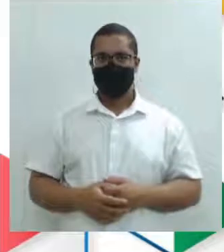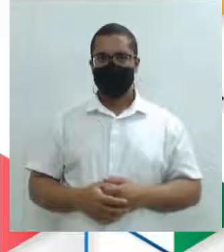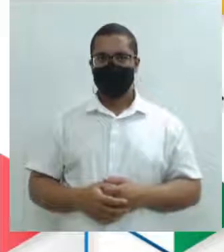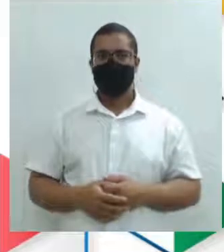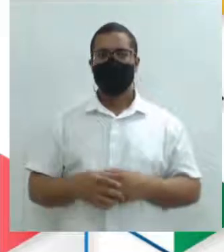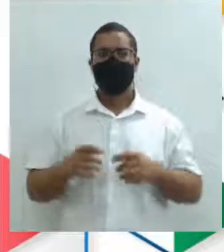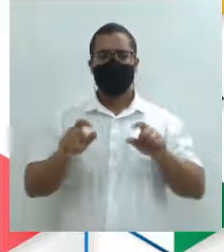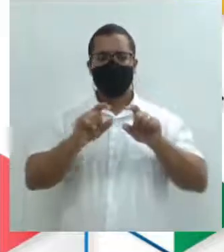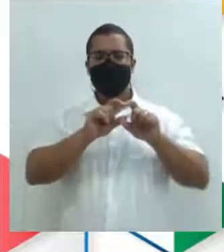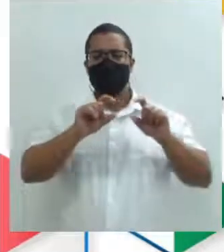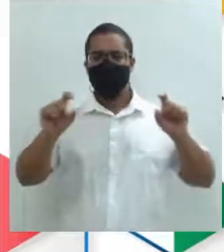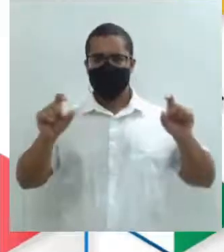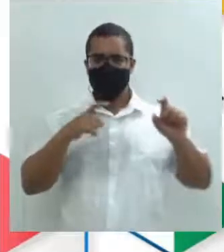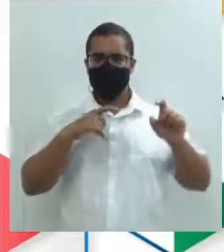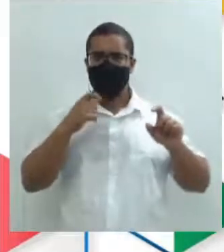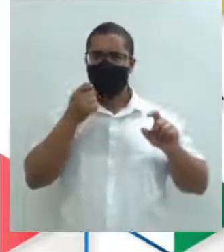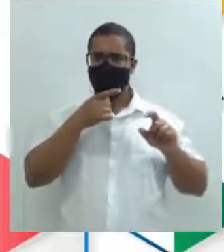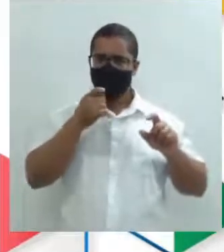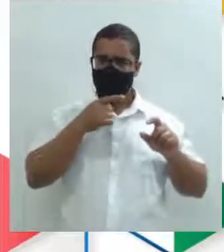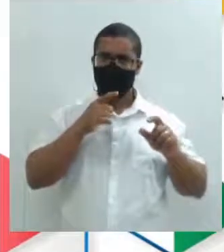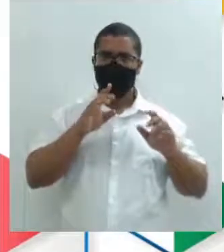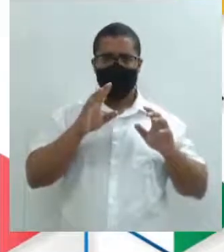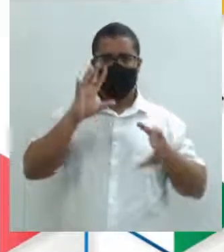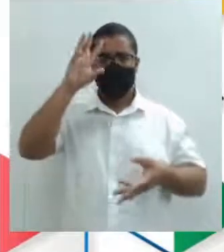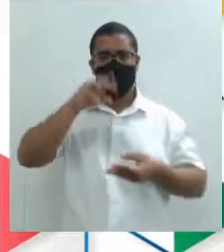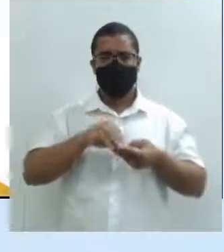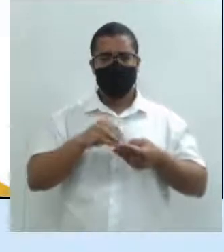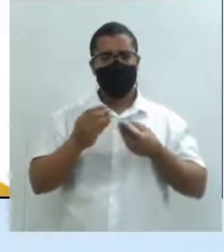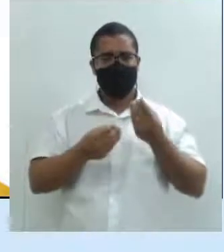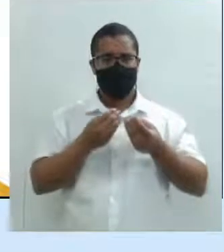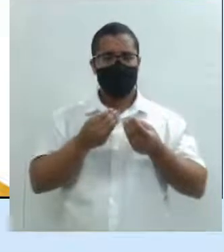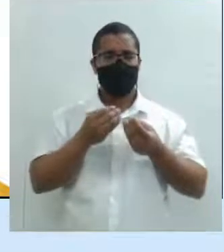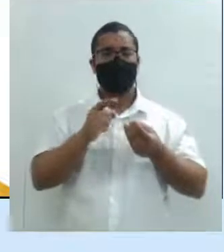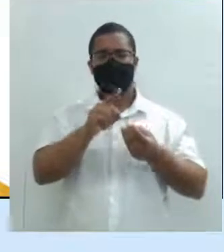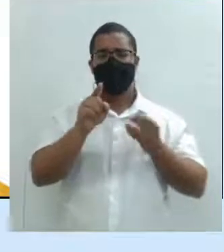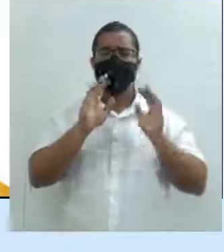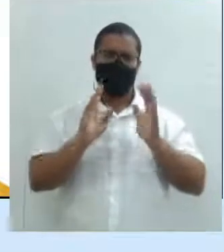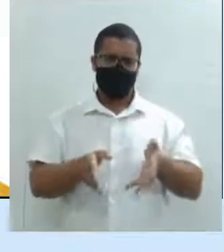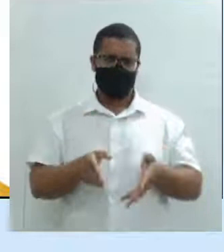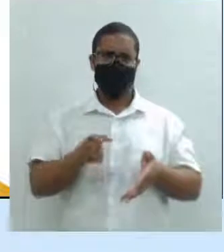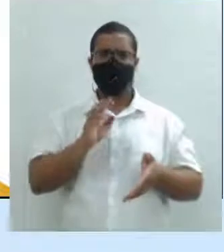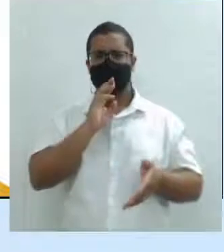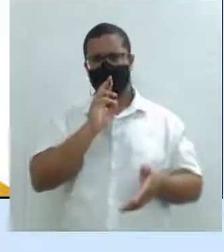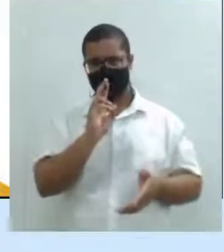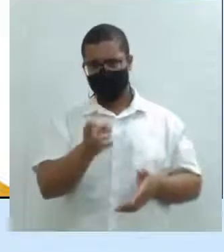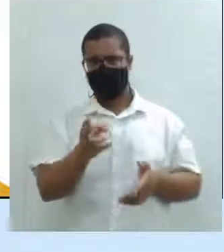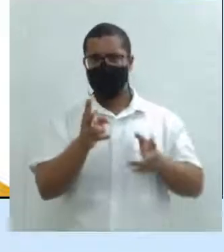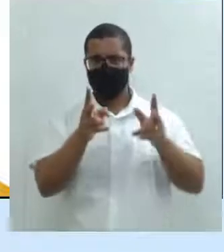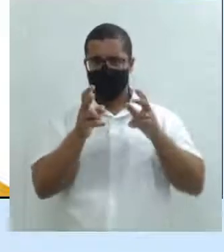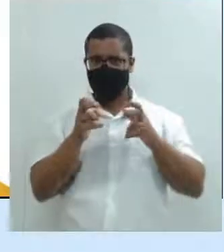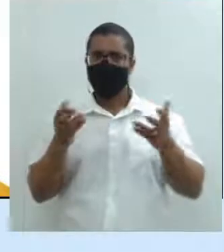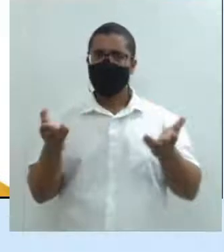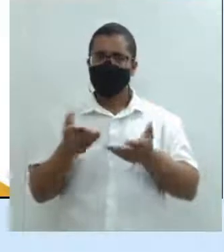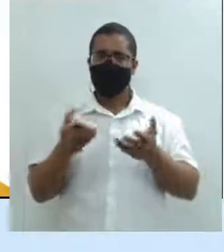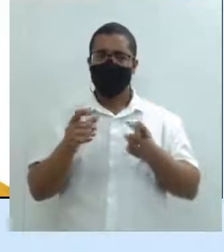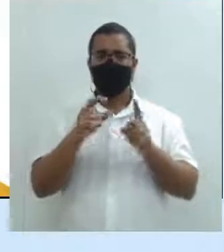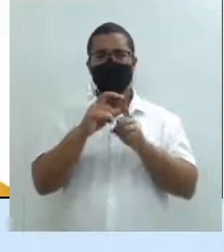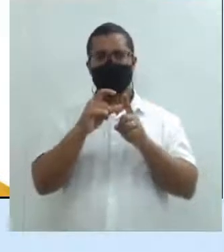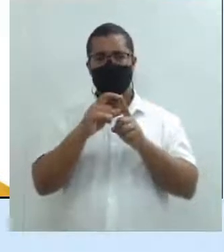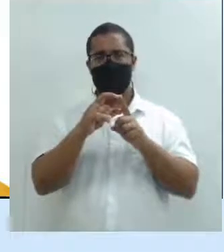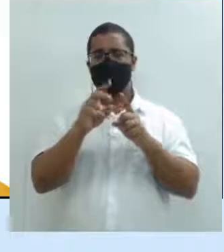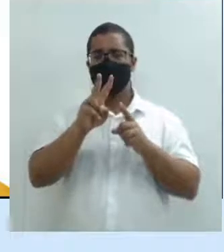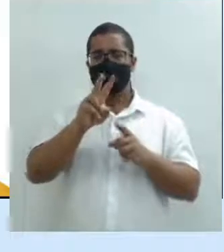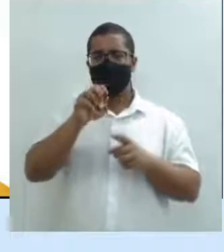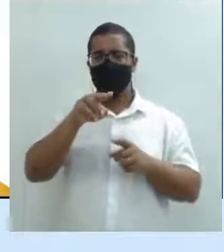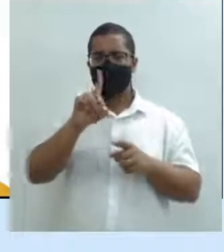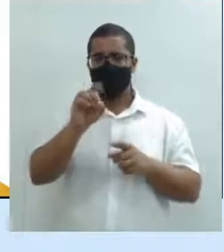Como o efeito de humor na tirinha acima fica evidente, provavelmente vocês devem ter notado agora, quando a gente explicou,